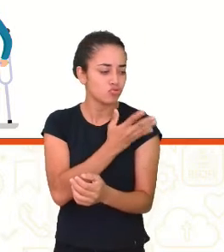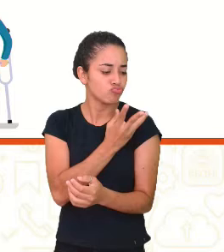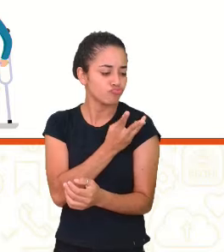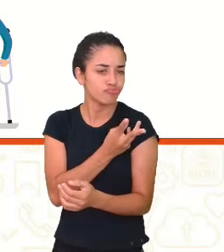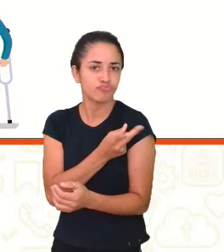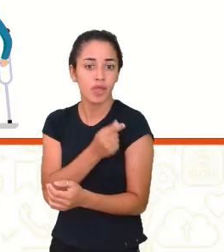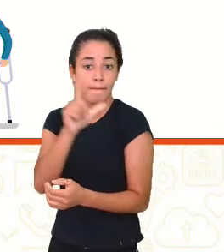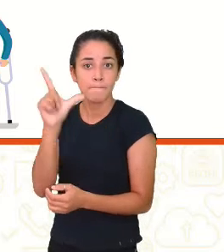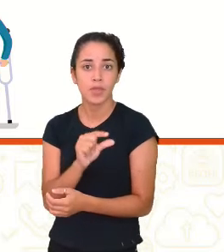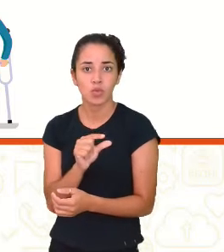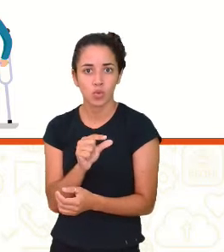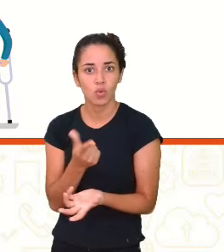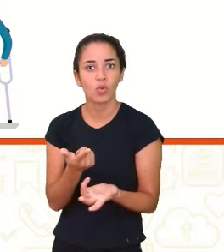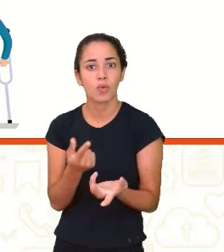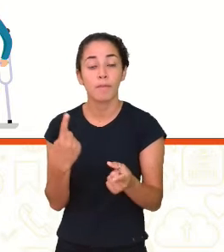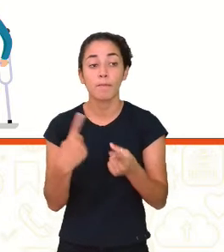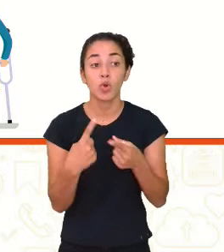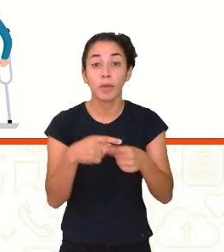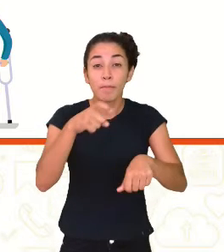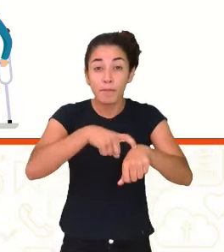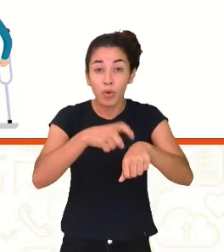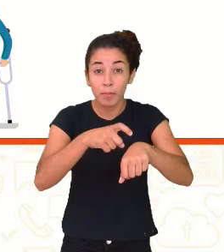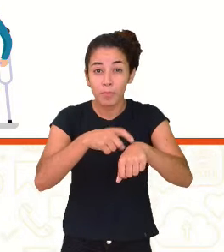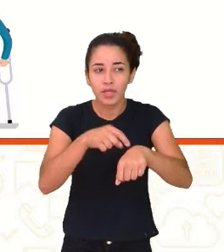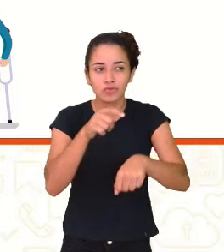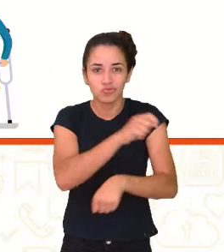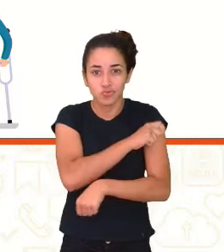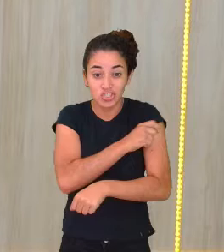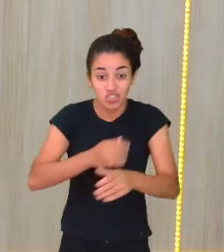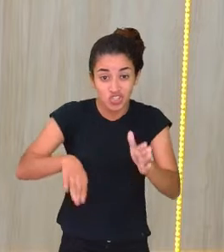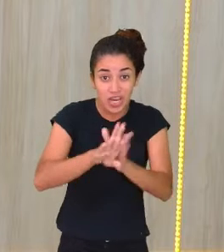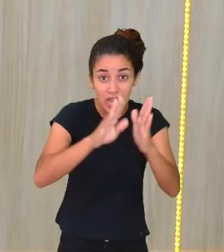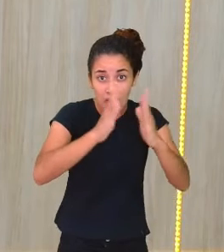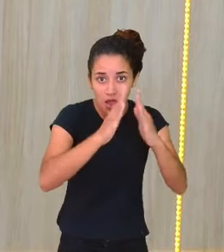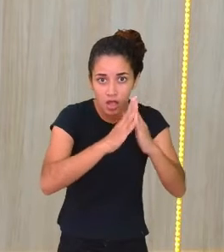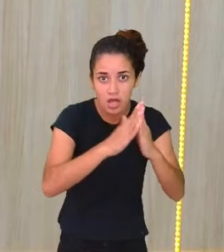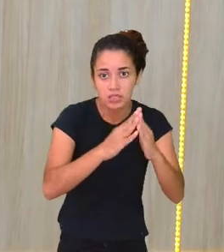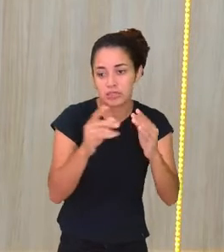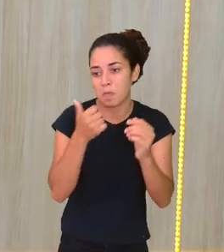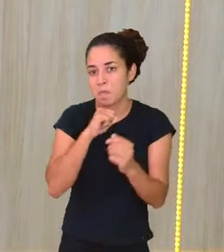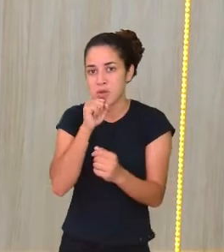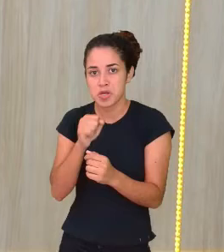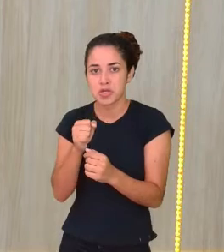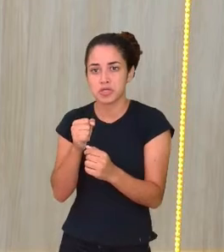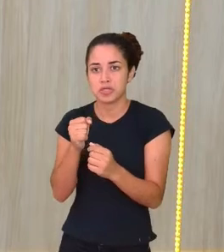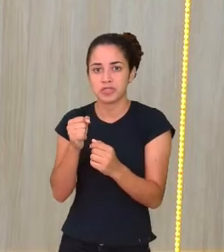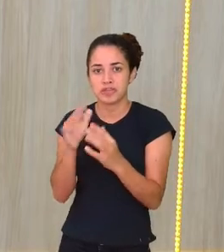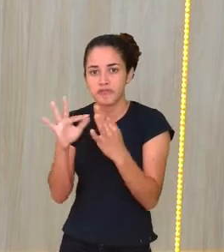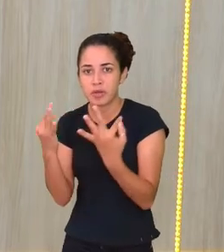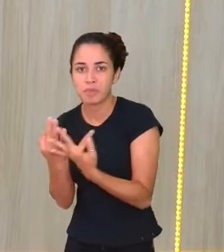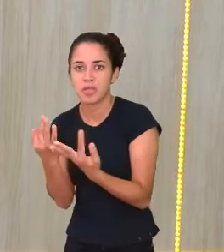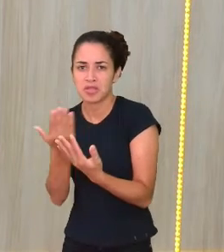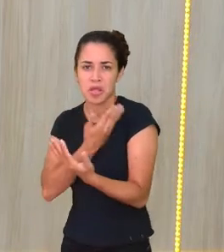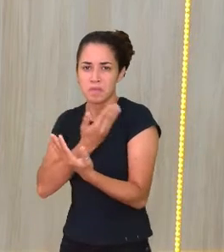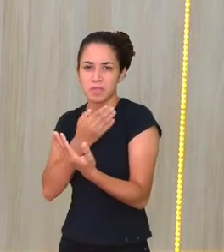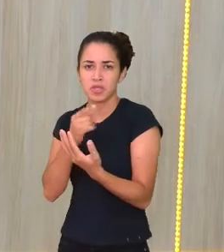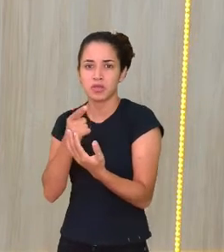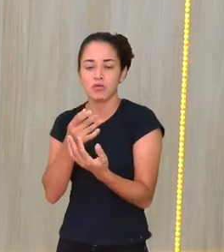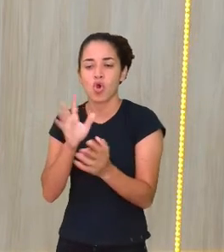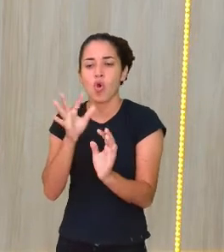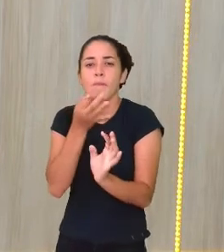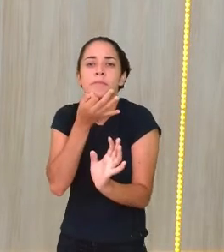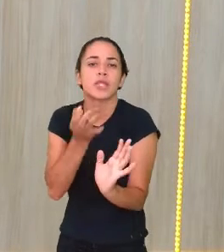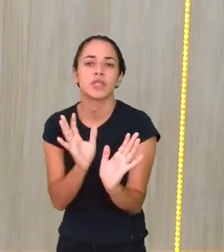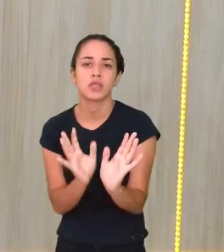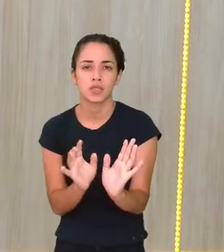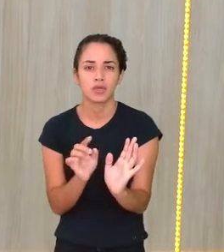porque aquele estudante, quando chega em casa, se a mãe ou a família, alguém fizer algum comentário, que aquele estudante não